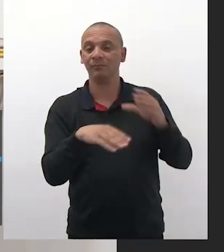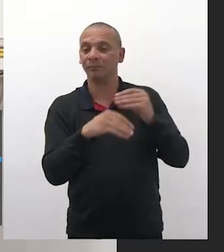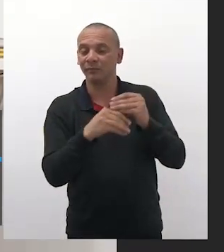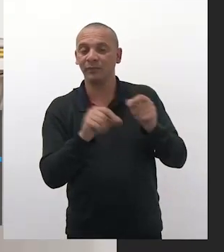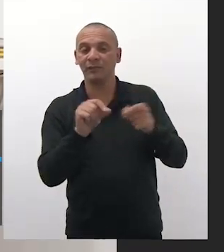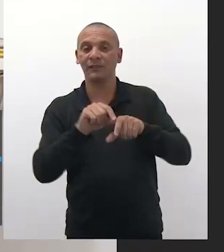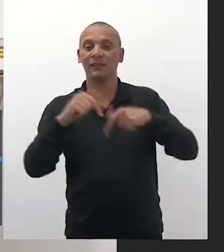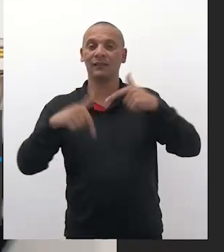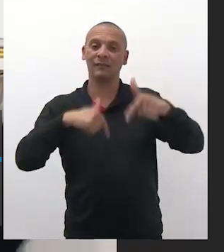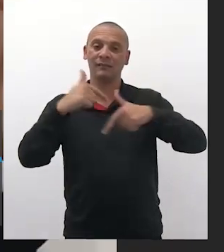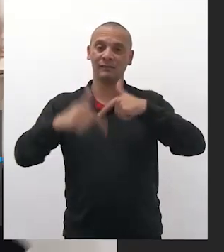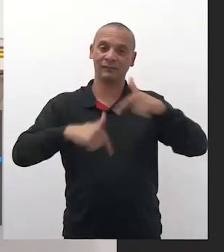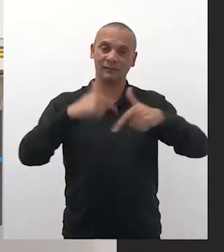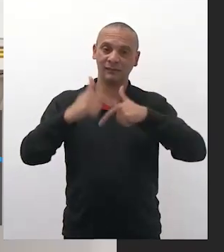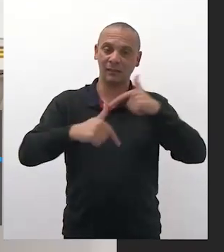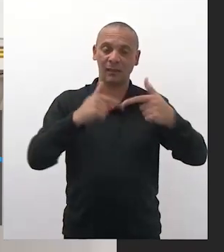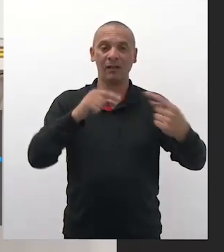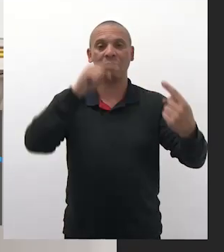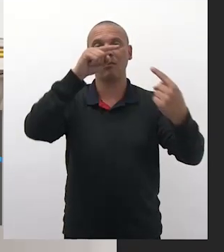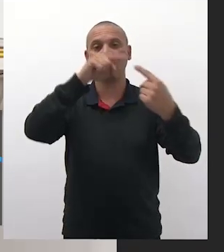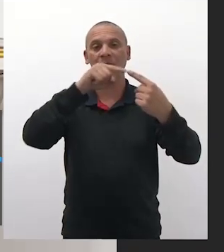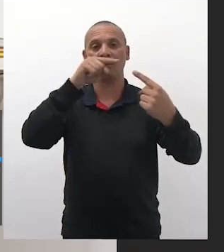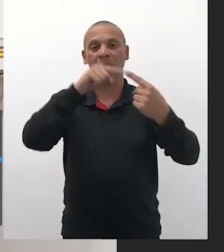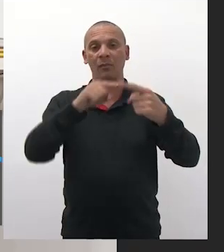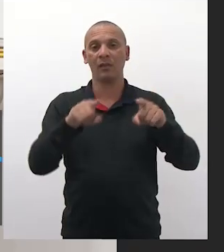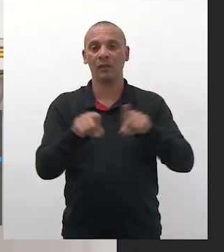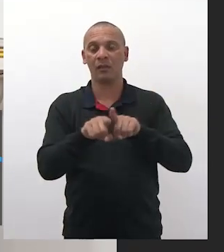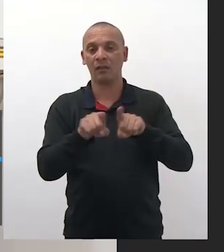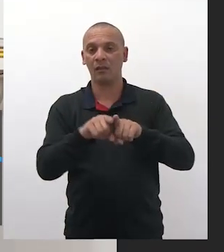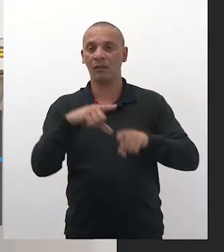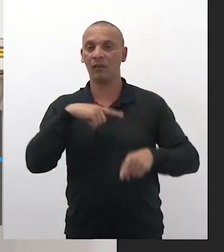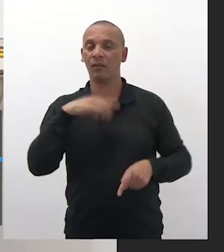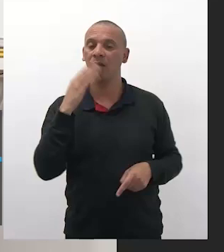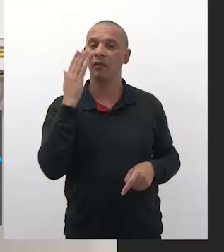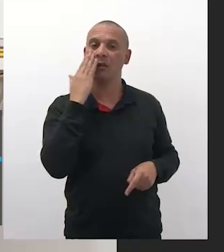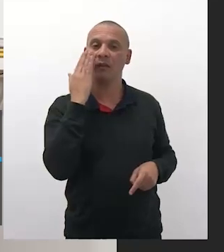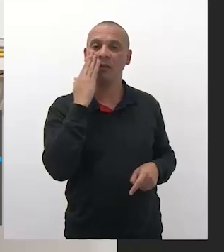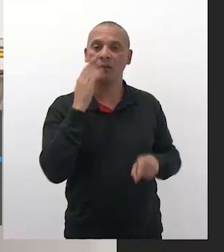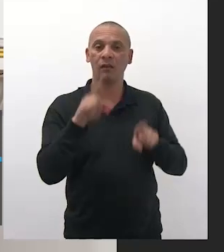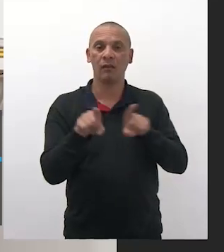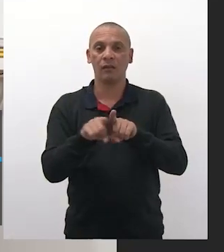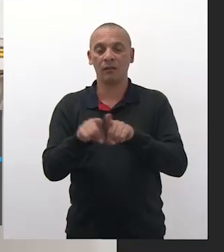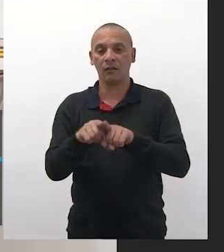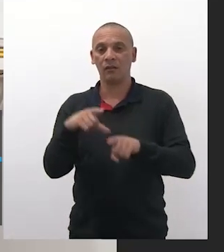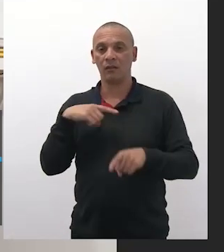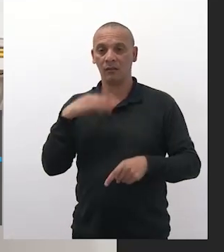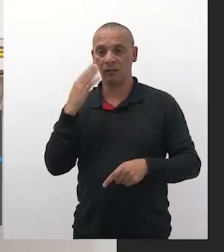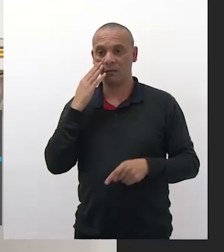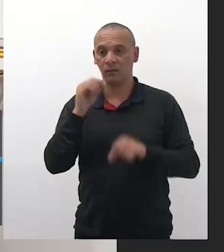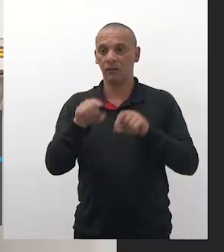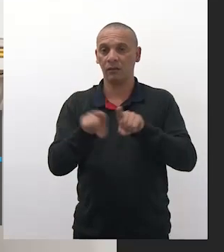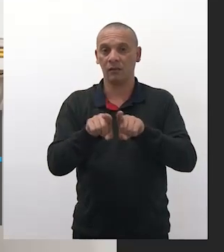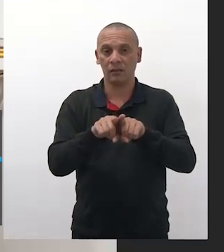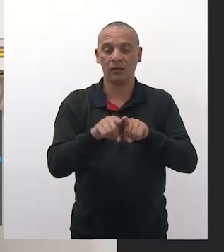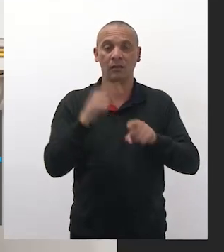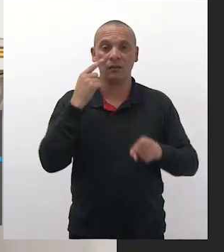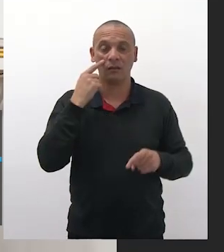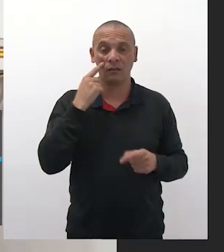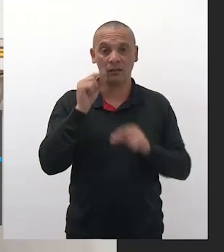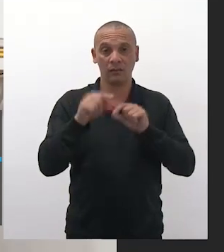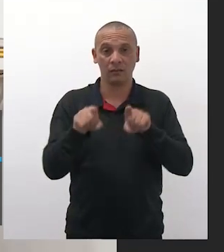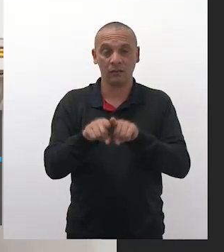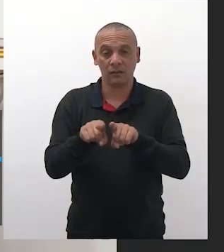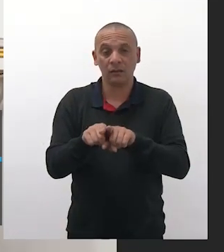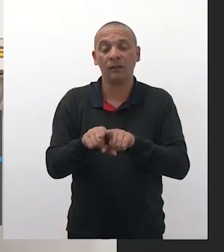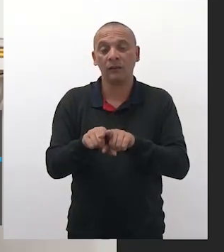aquele trabalho, atribuir, a gente sempre atribui ali tarefas, né, em comum,